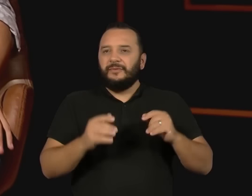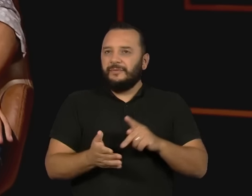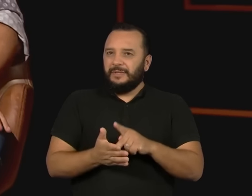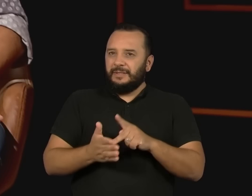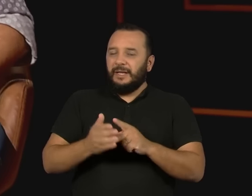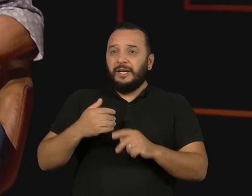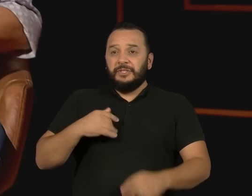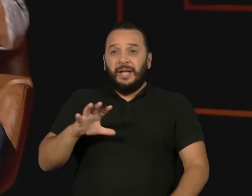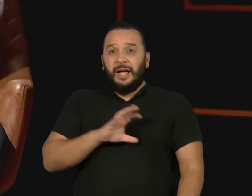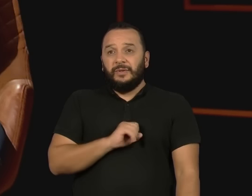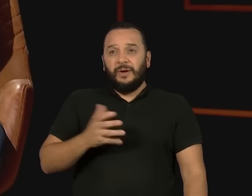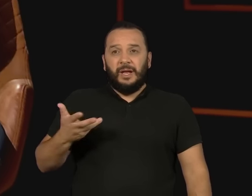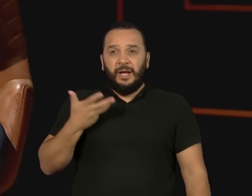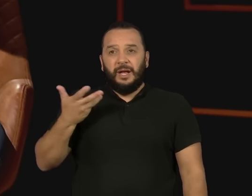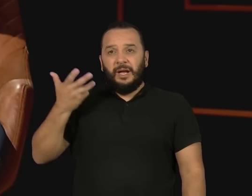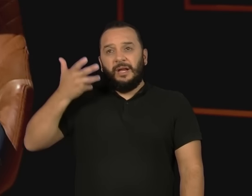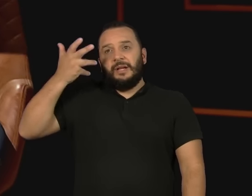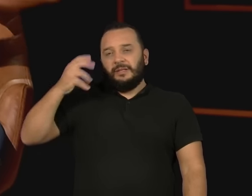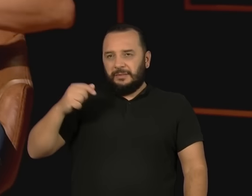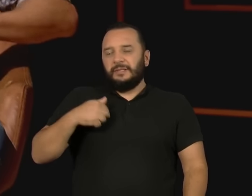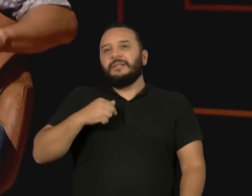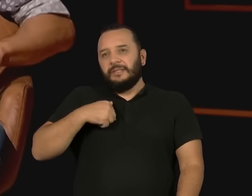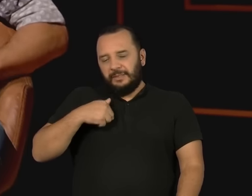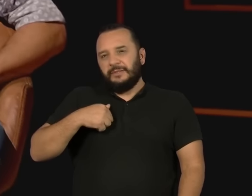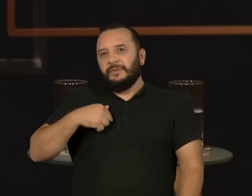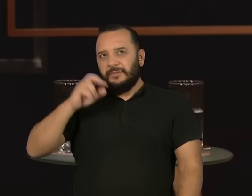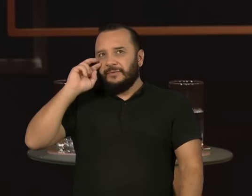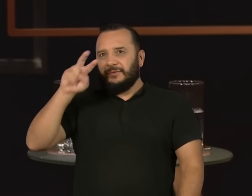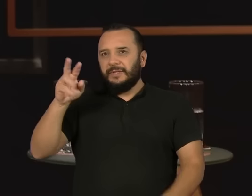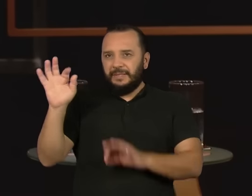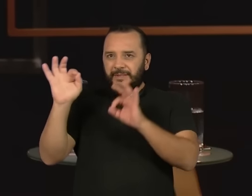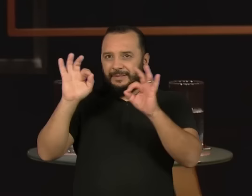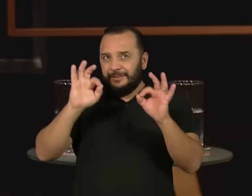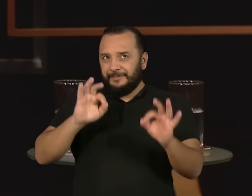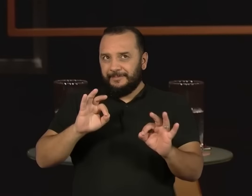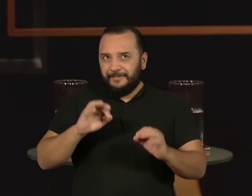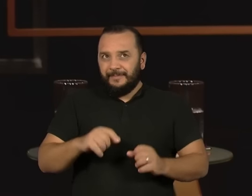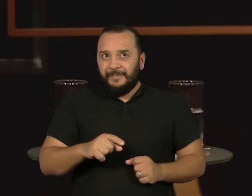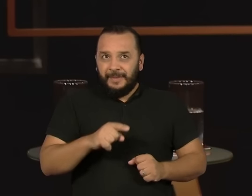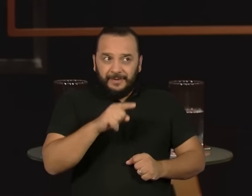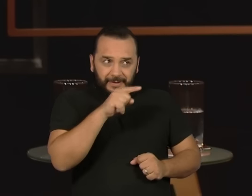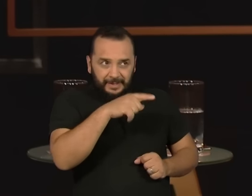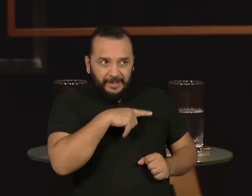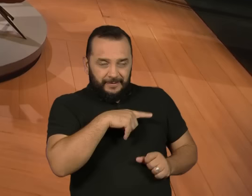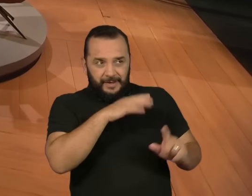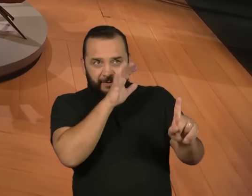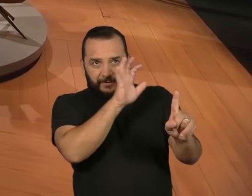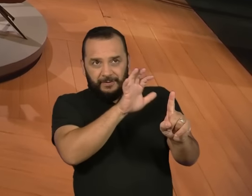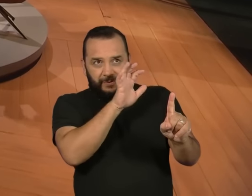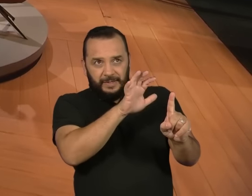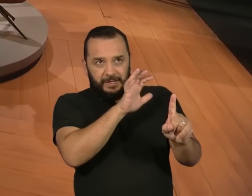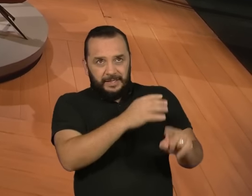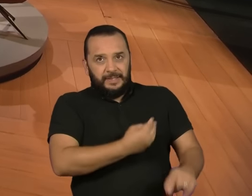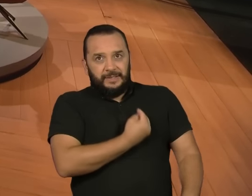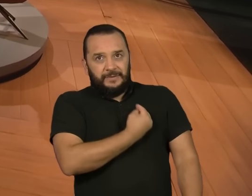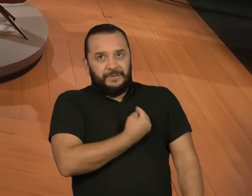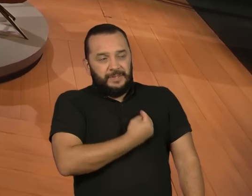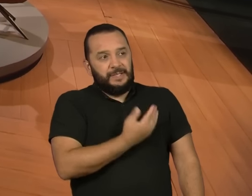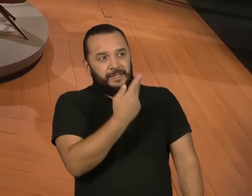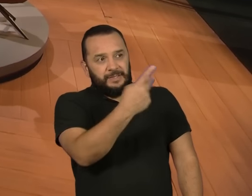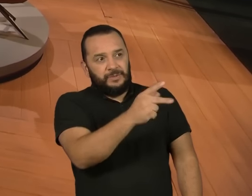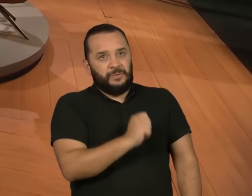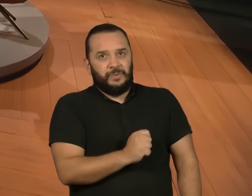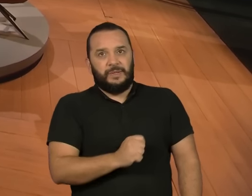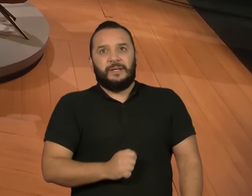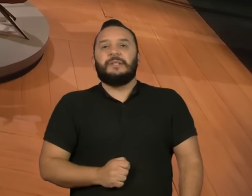música erudita e sempre me levou para assistir. Quer dizer, você teve influências fortes aí, né? Na sua infância e tal.